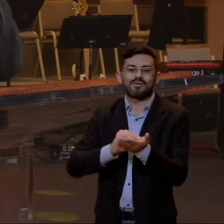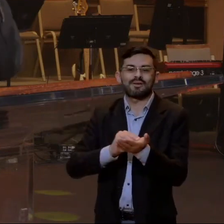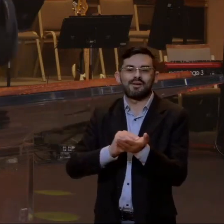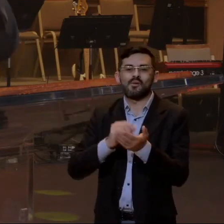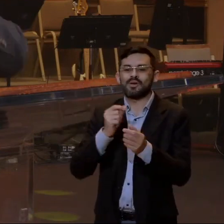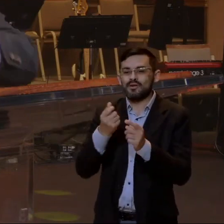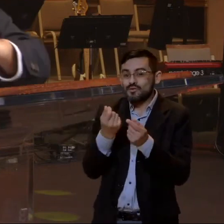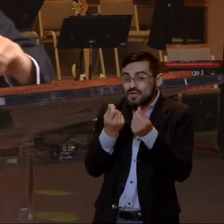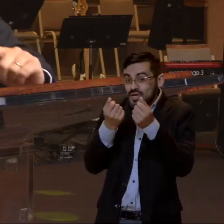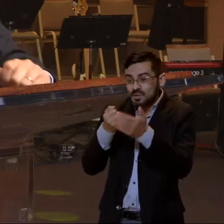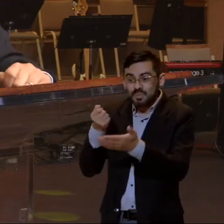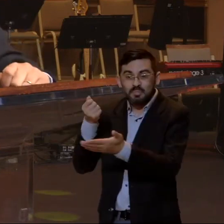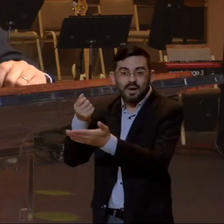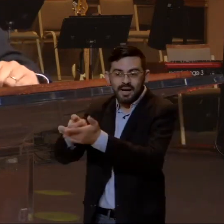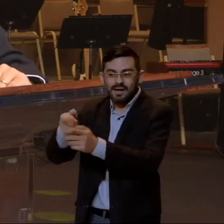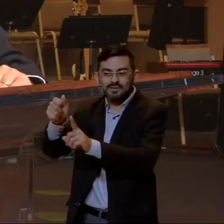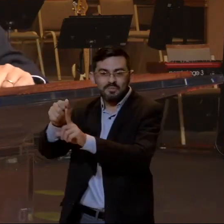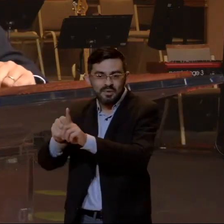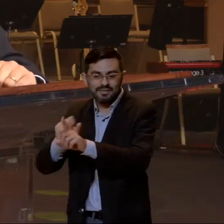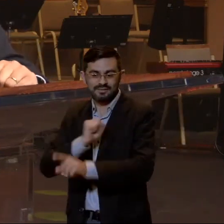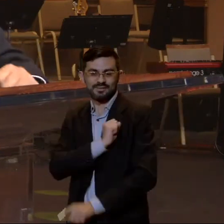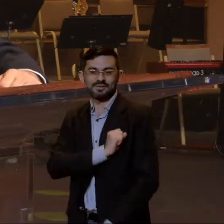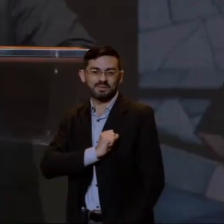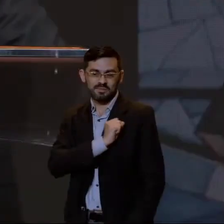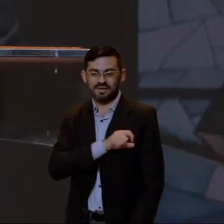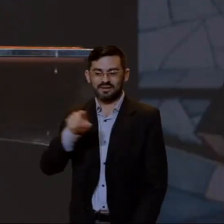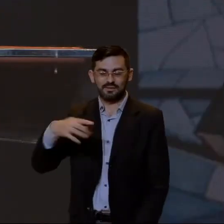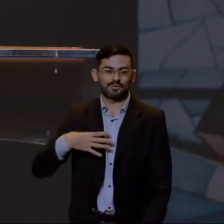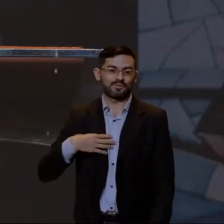recurso para poder pagar a faculdade do seu filho.